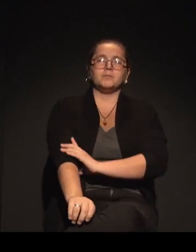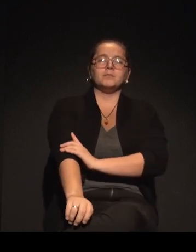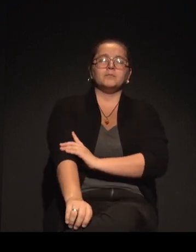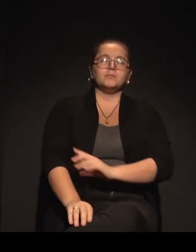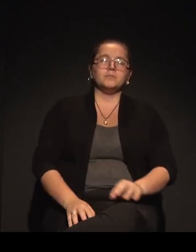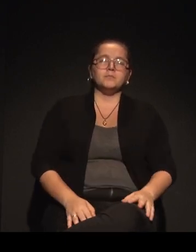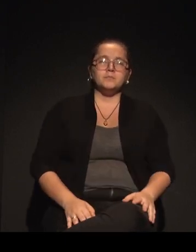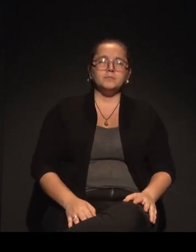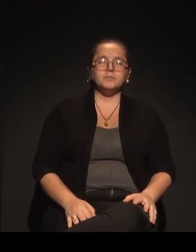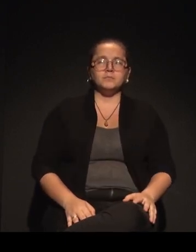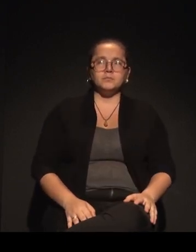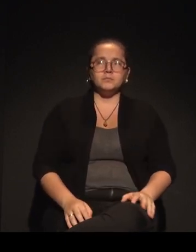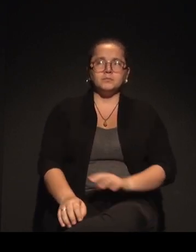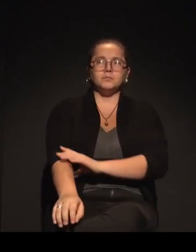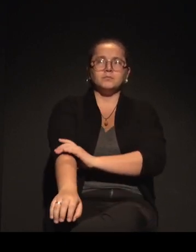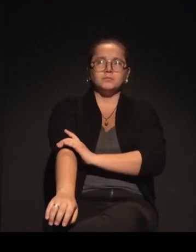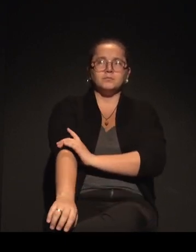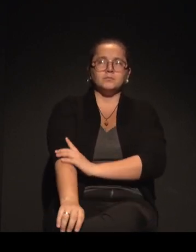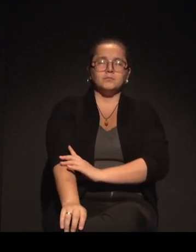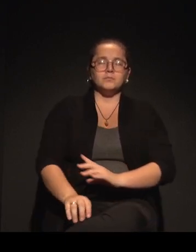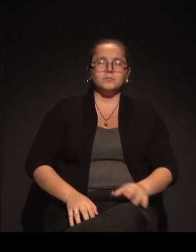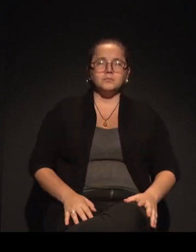e ii